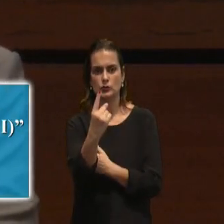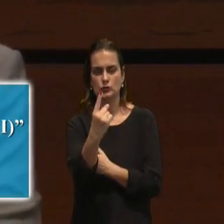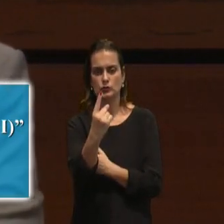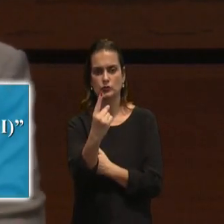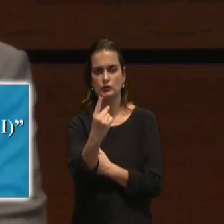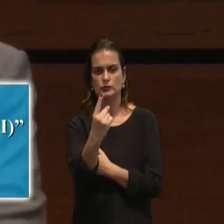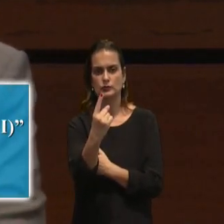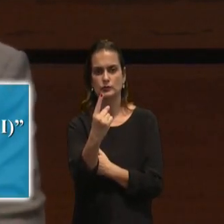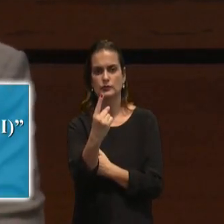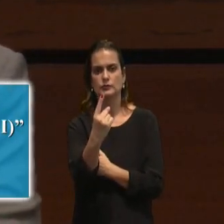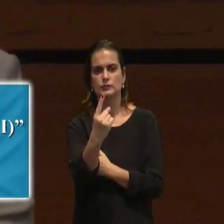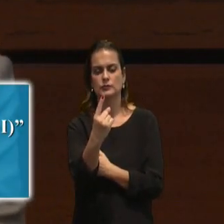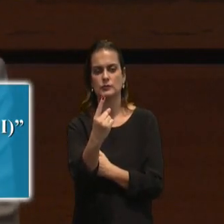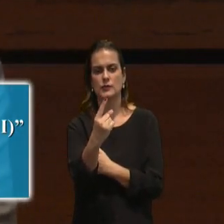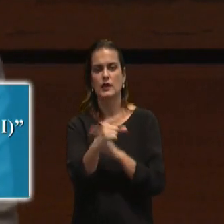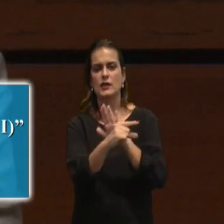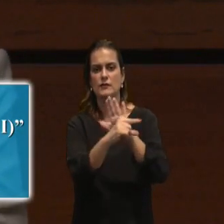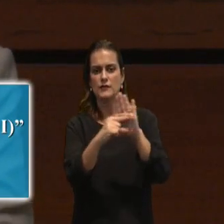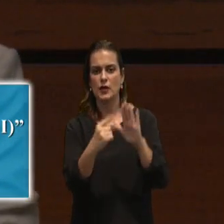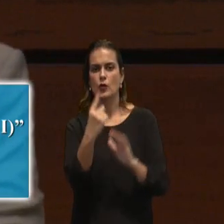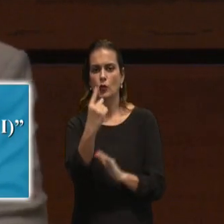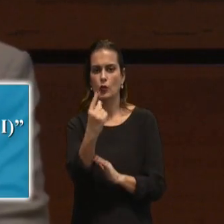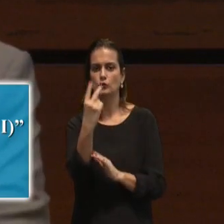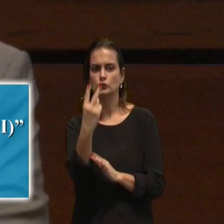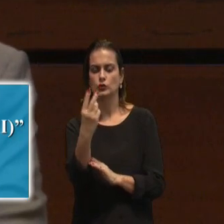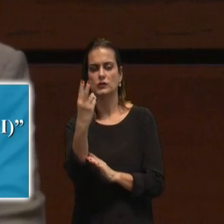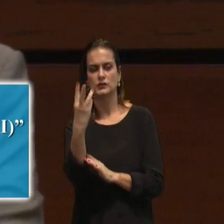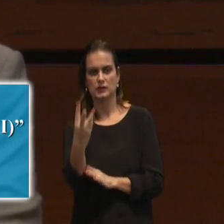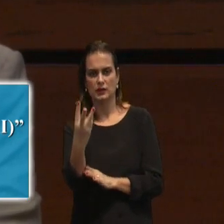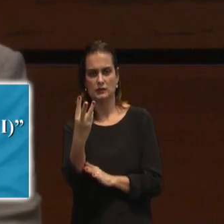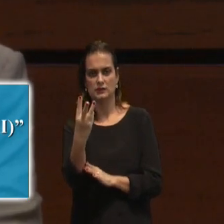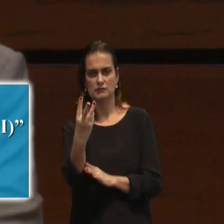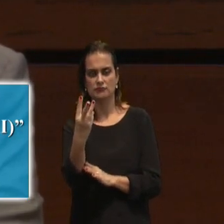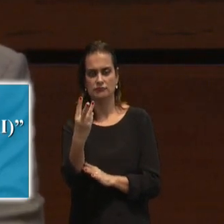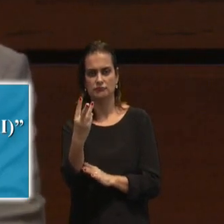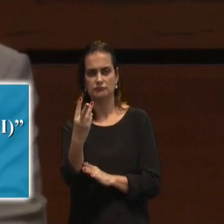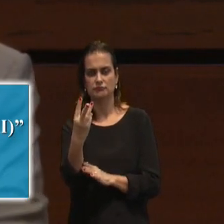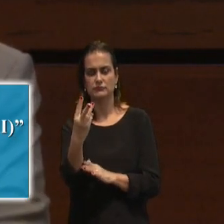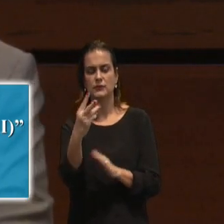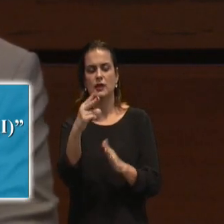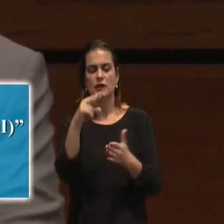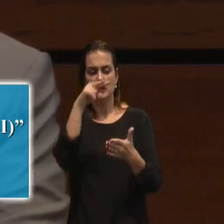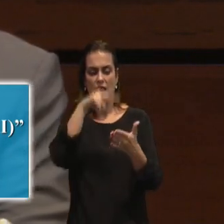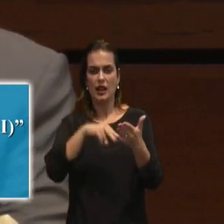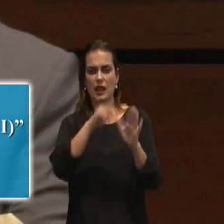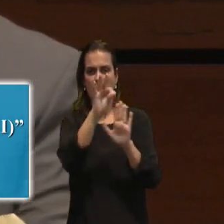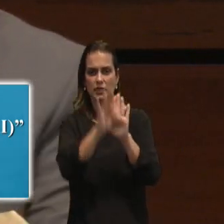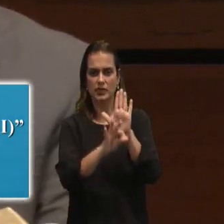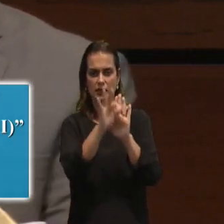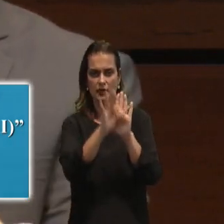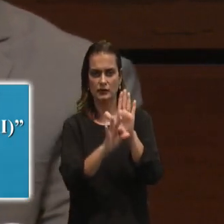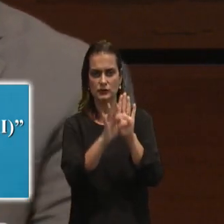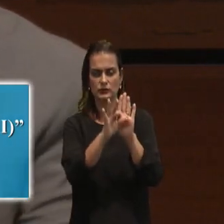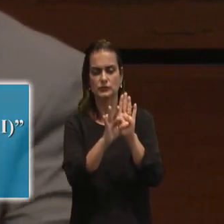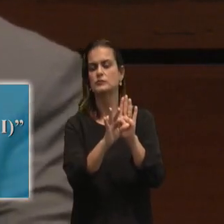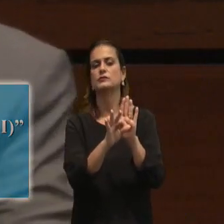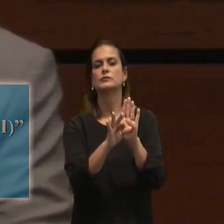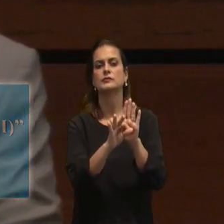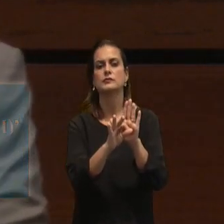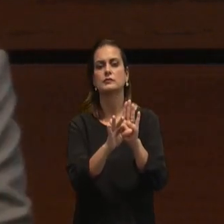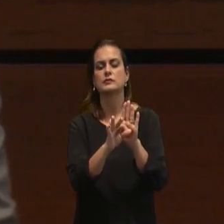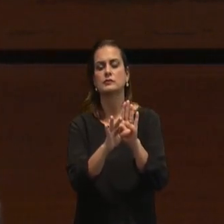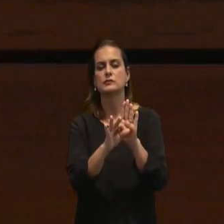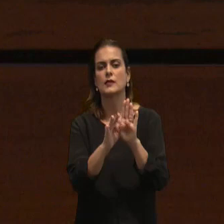1, os versos 1, 2 e 3. Você pode acessar o texto bíblico, a palavra